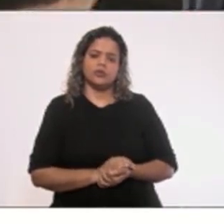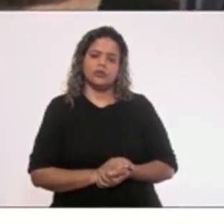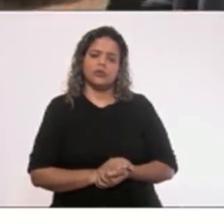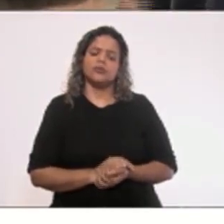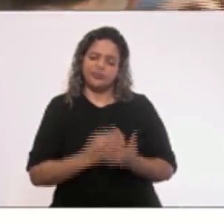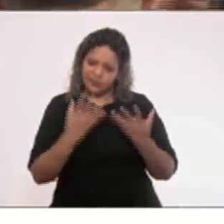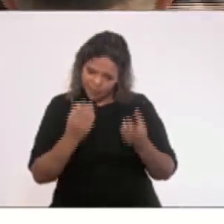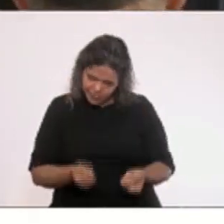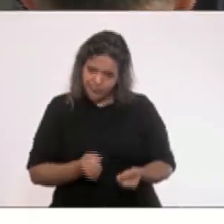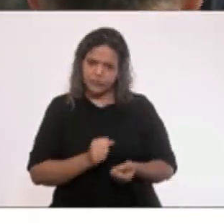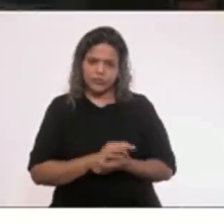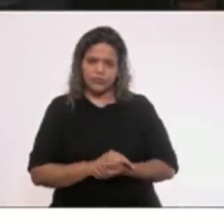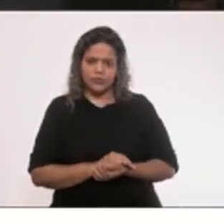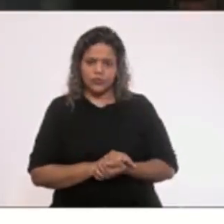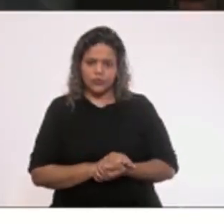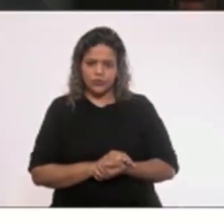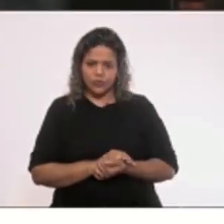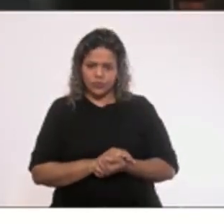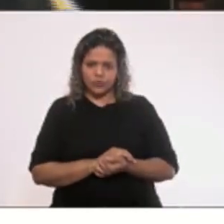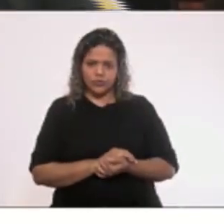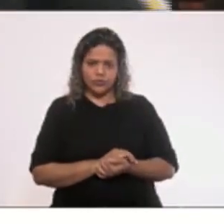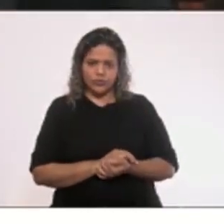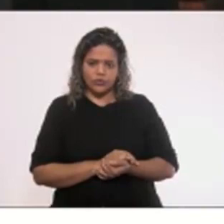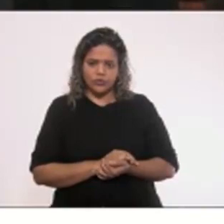Com o relator.